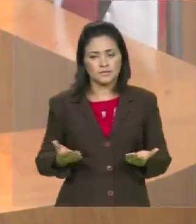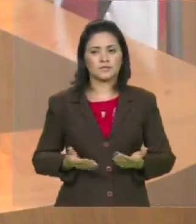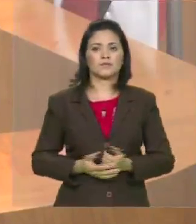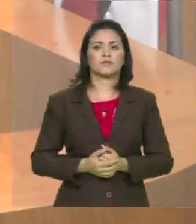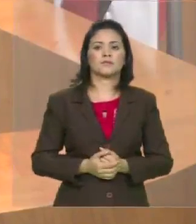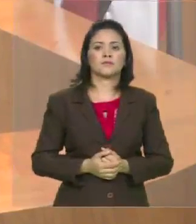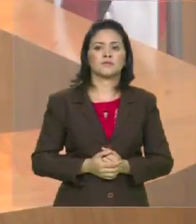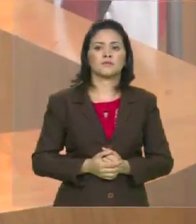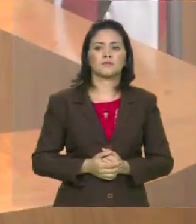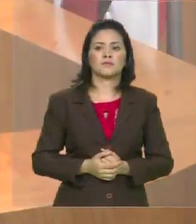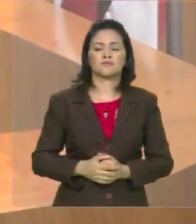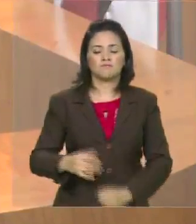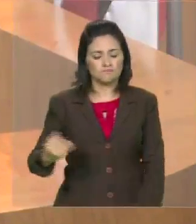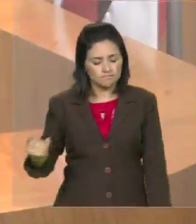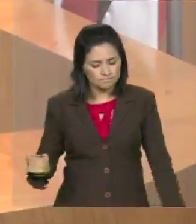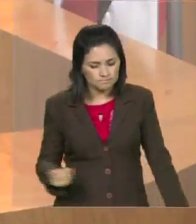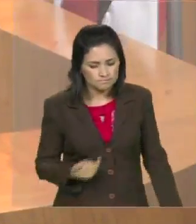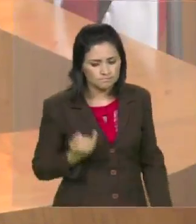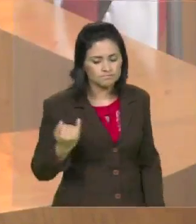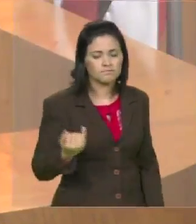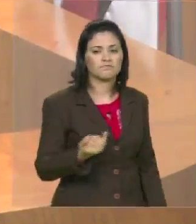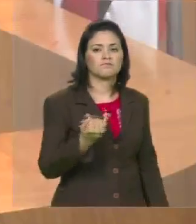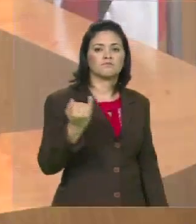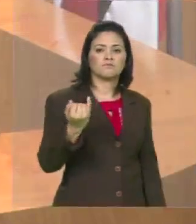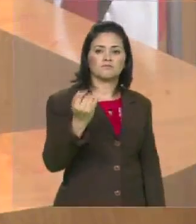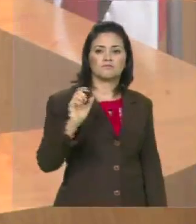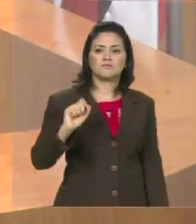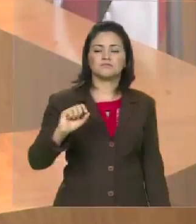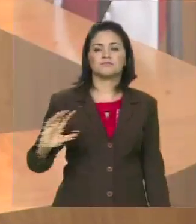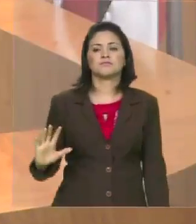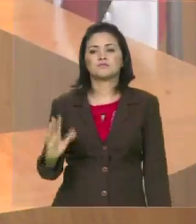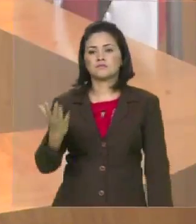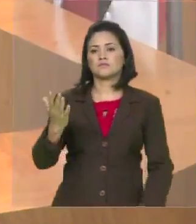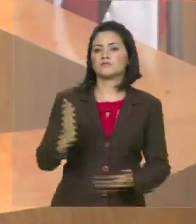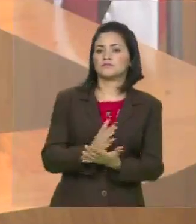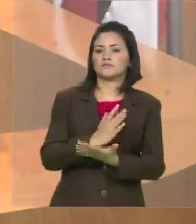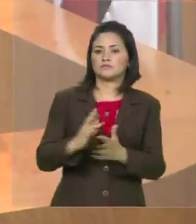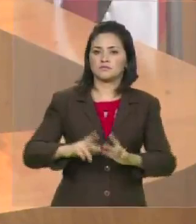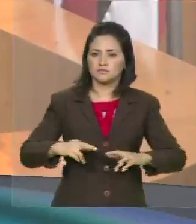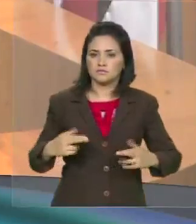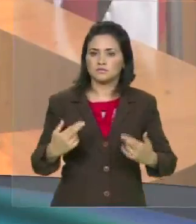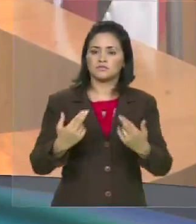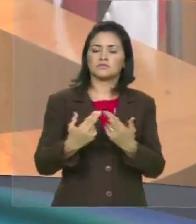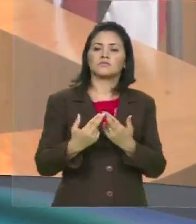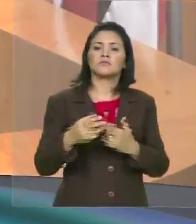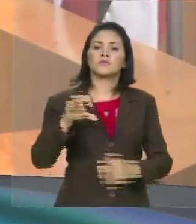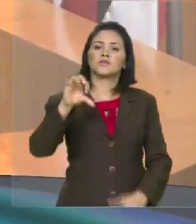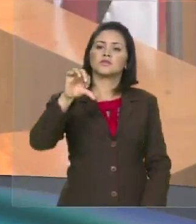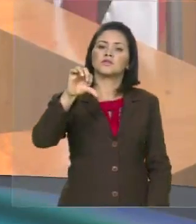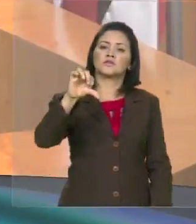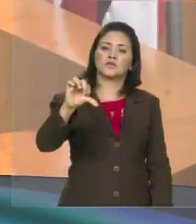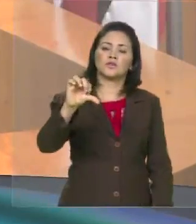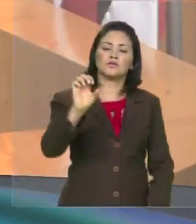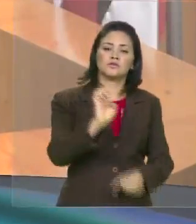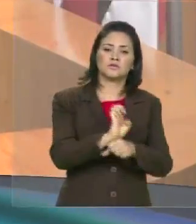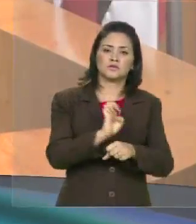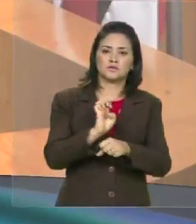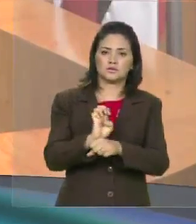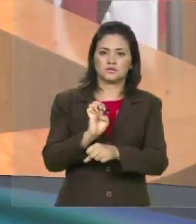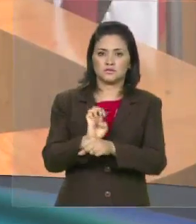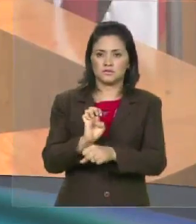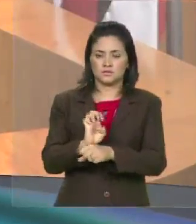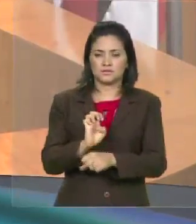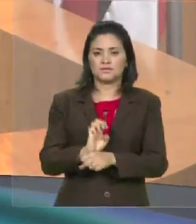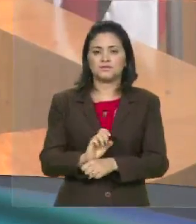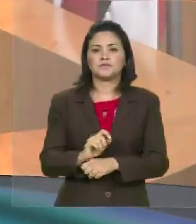uma iniciativa muito importante que tem acontecido em algumas reuniões por 9 estados que compõem a